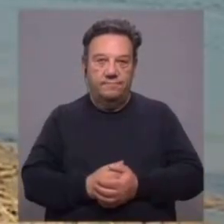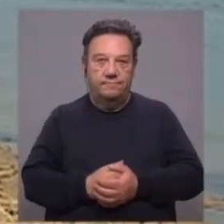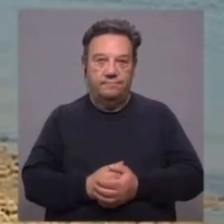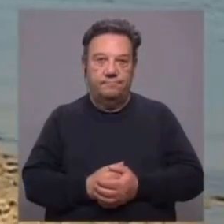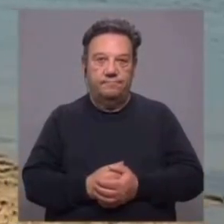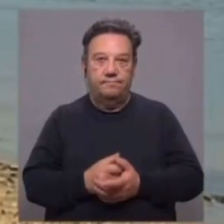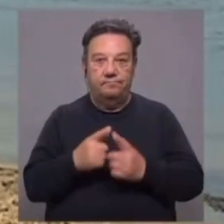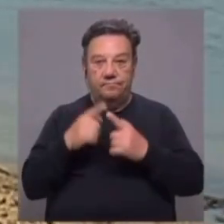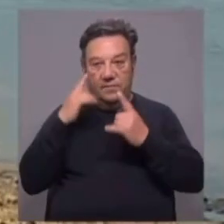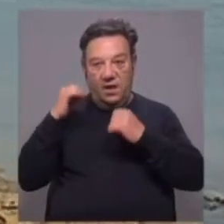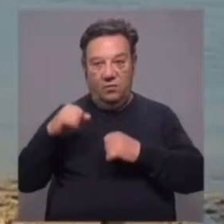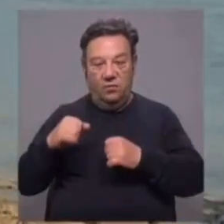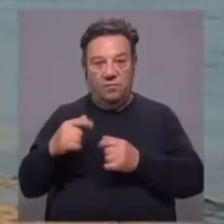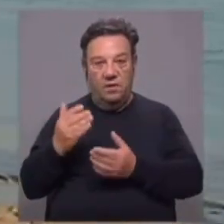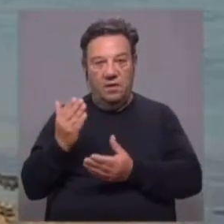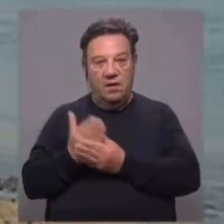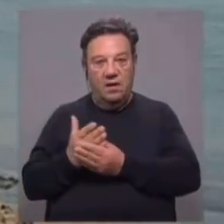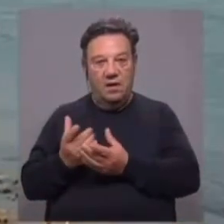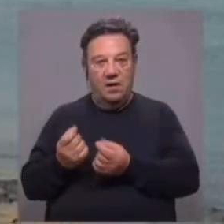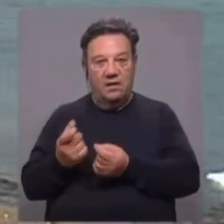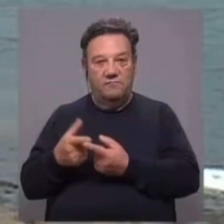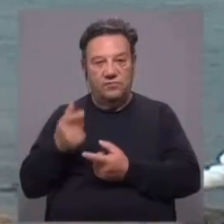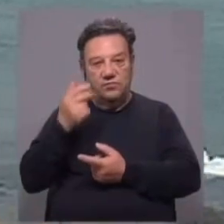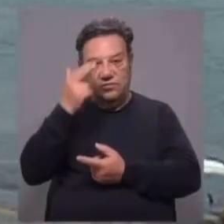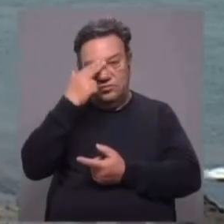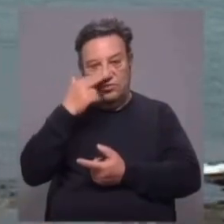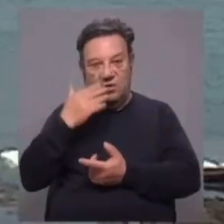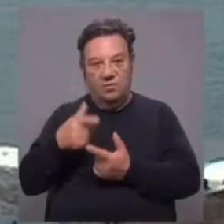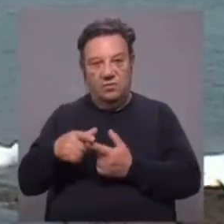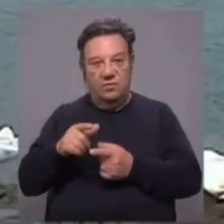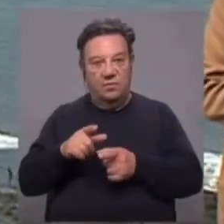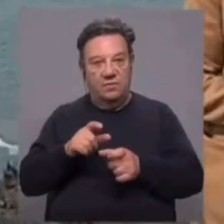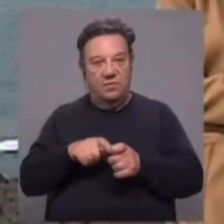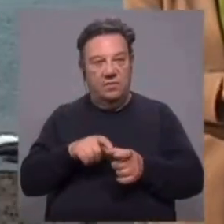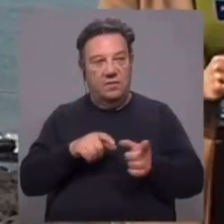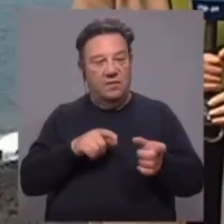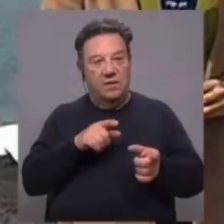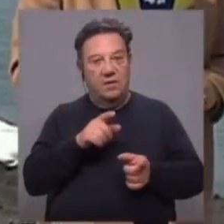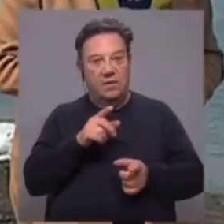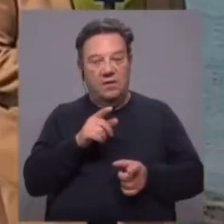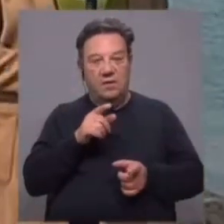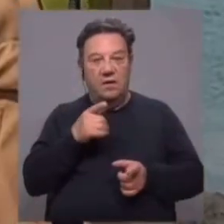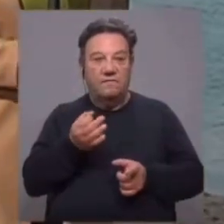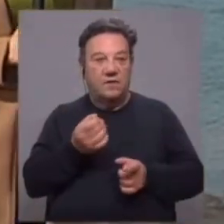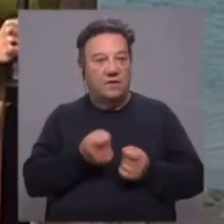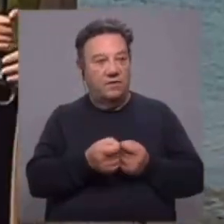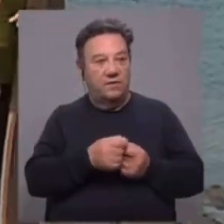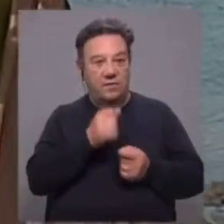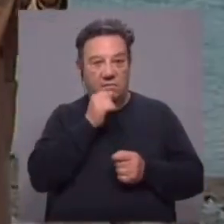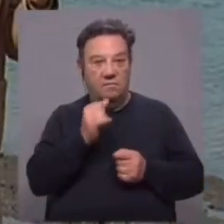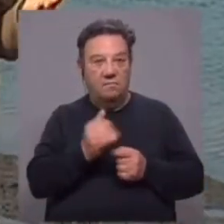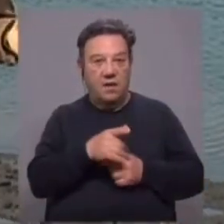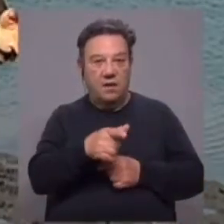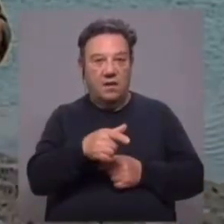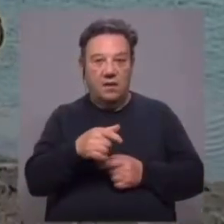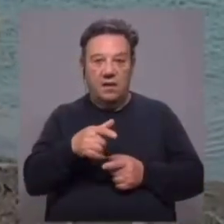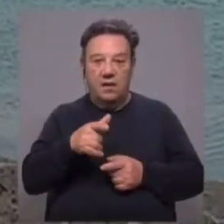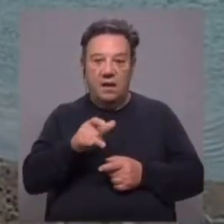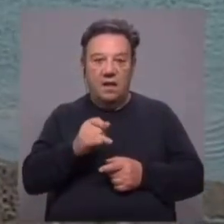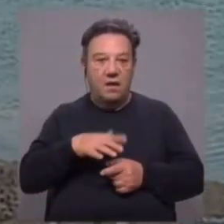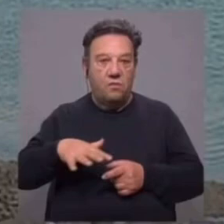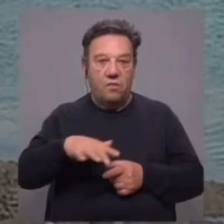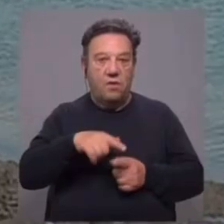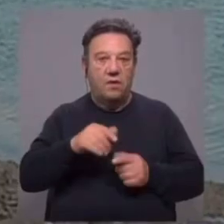De acordo com o Arquivo Histórico Ultramarino, terá sido aqui, junto à costa, na Lagoa de Melides, que terá naufragado o navio holandês